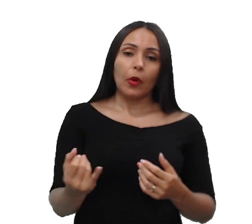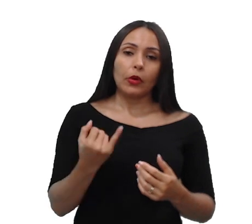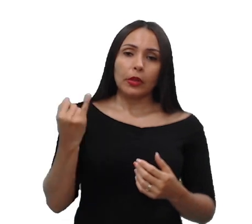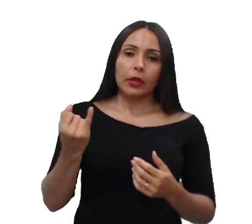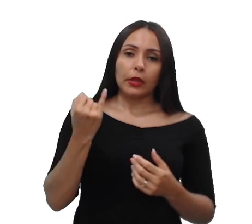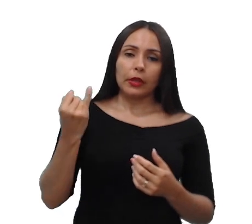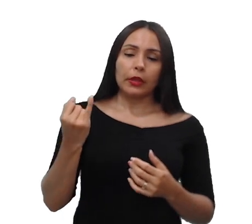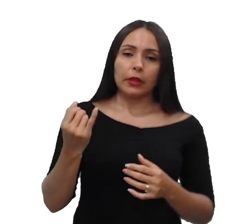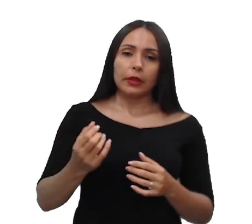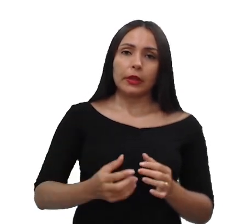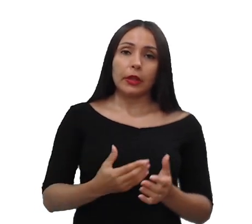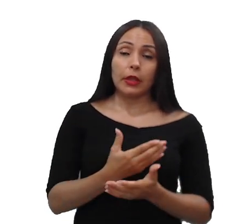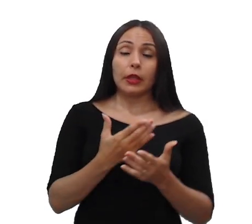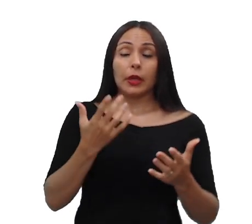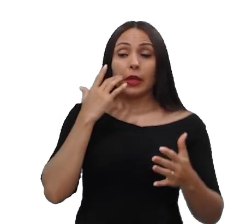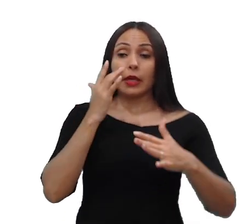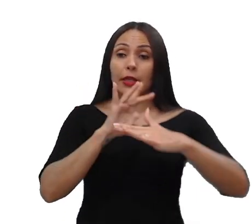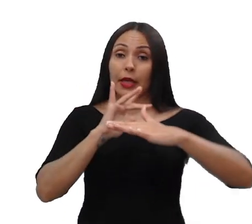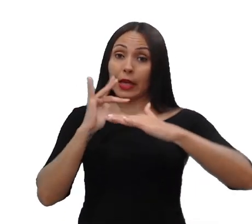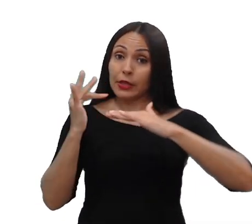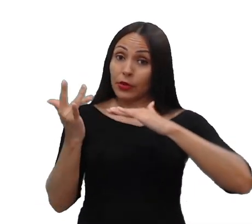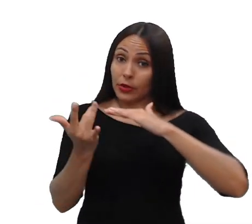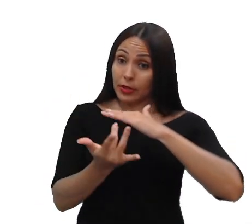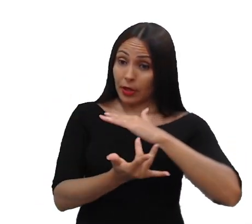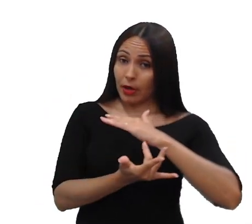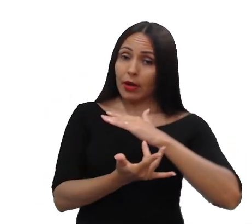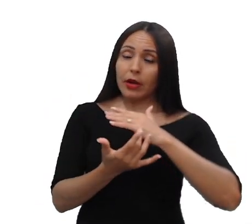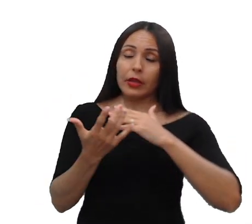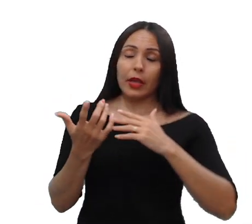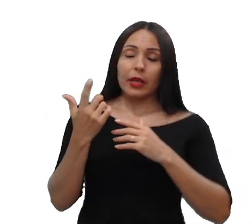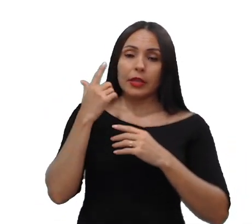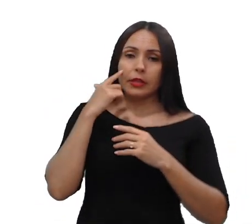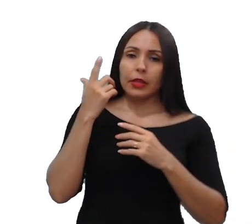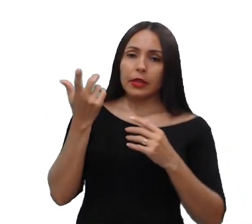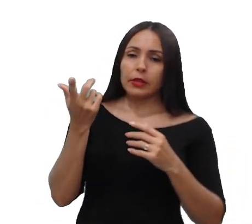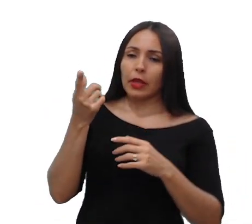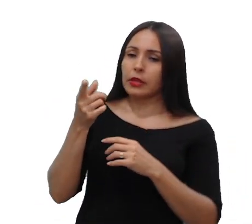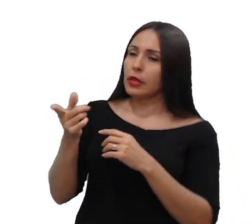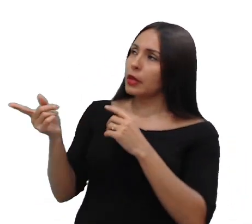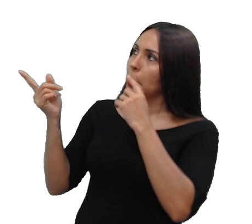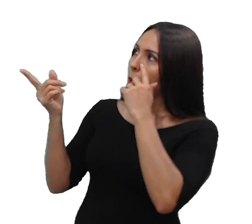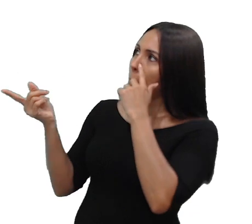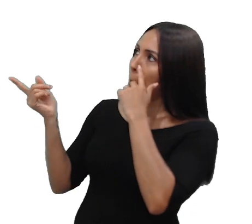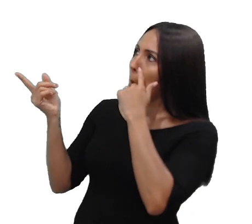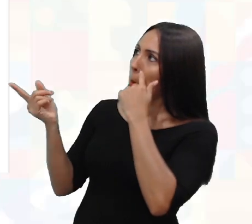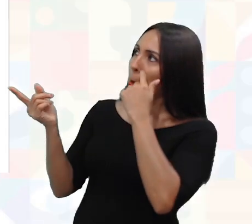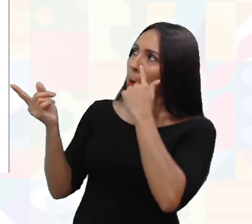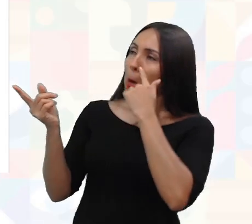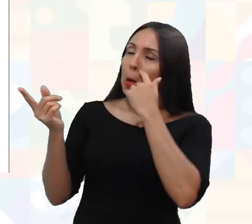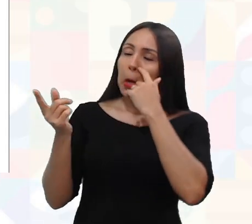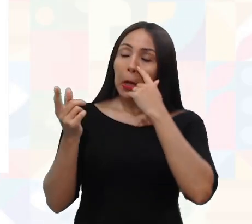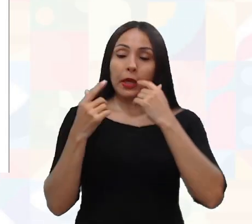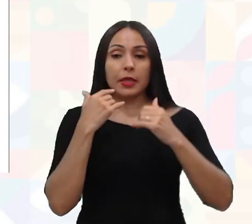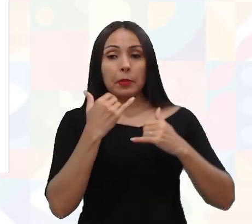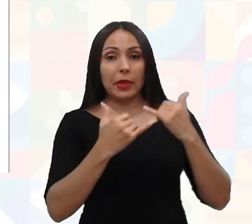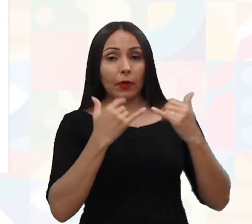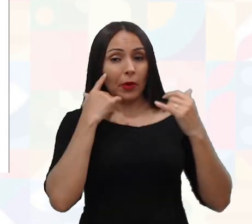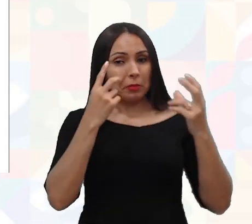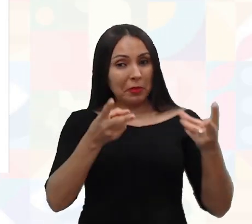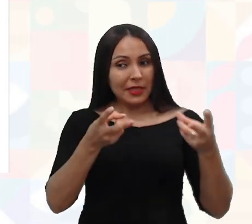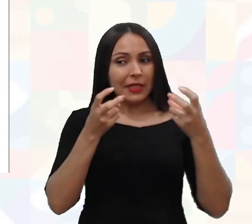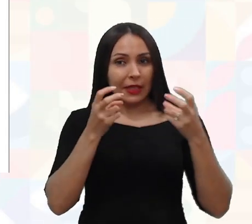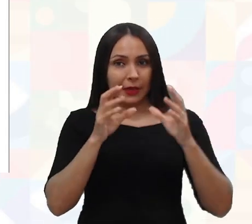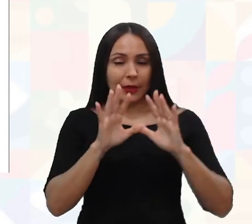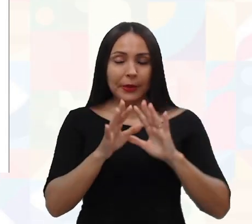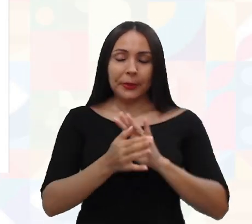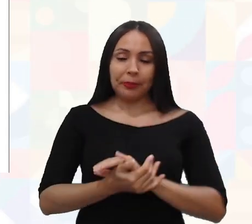ver nas redes sociais, né, essas imagens que até brincam com a nossa percepção. Então